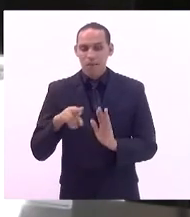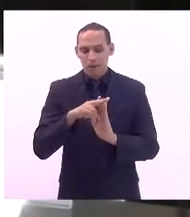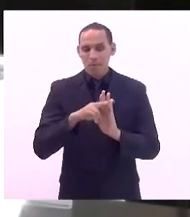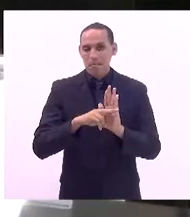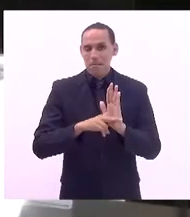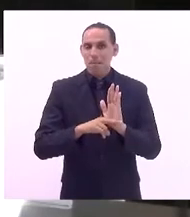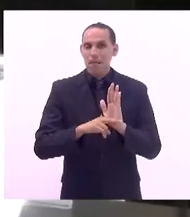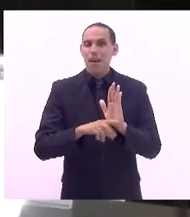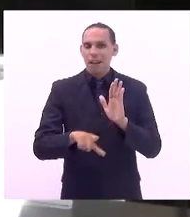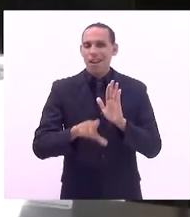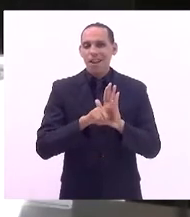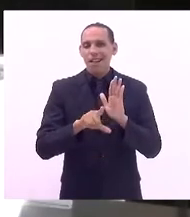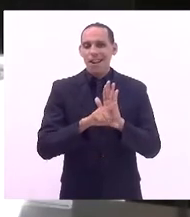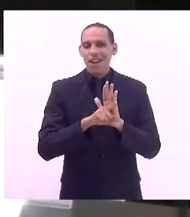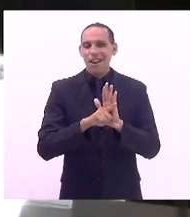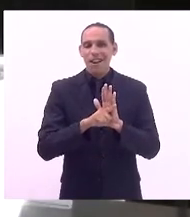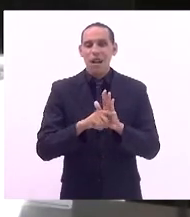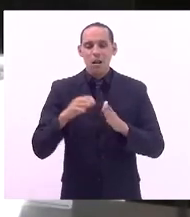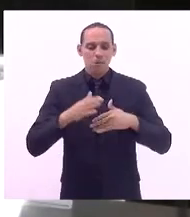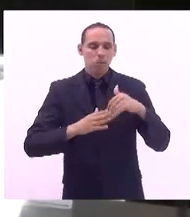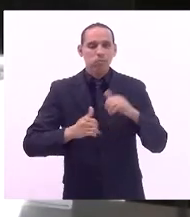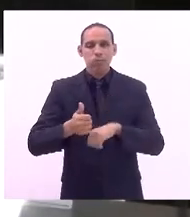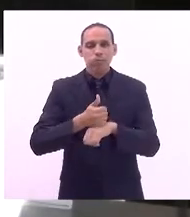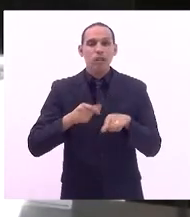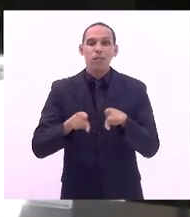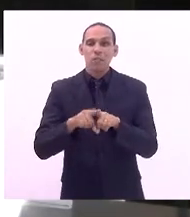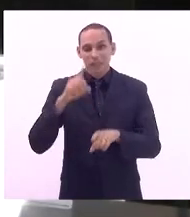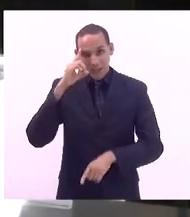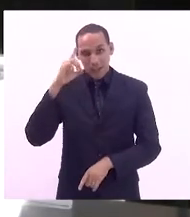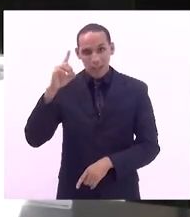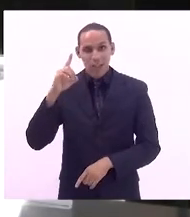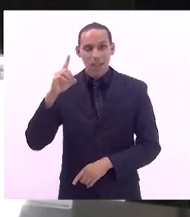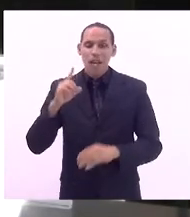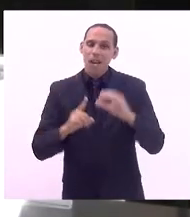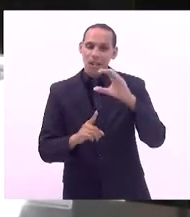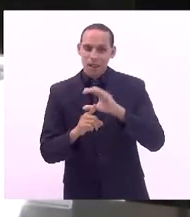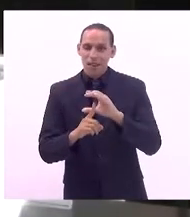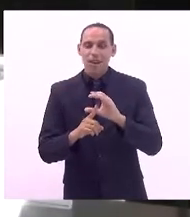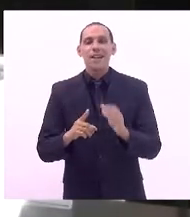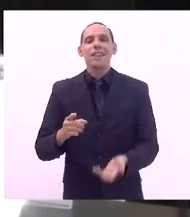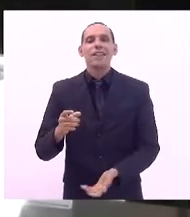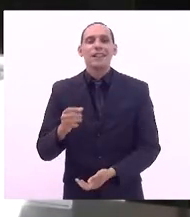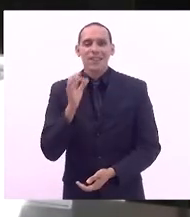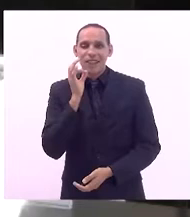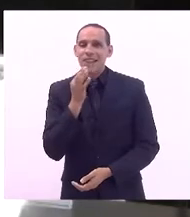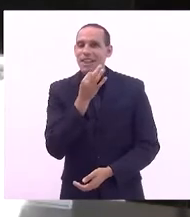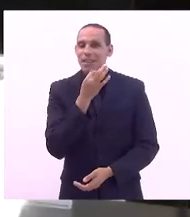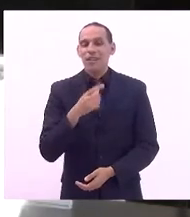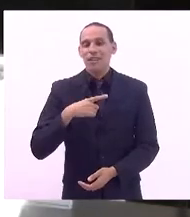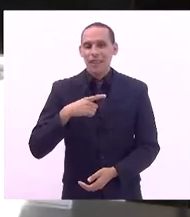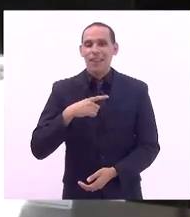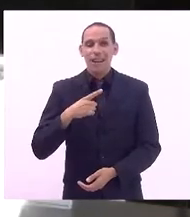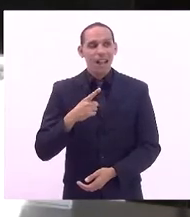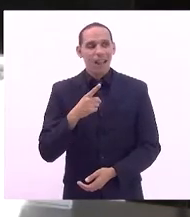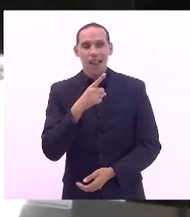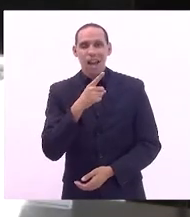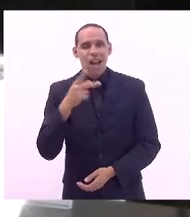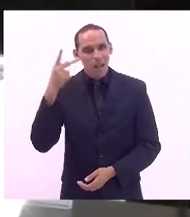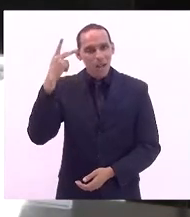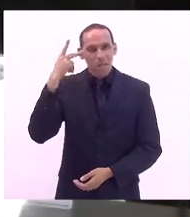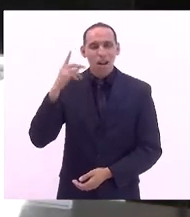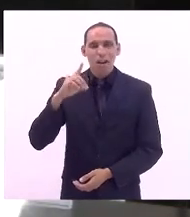do Capelão e o dia do Capelão em setembro né que teremos também o dia do Capelão na alesp e São